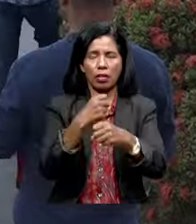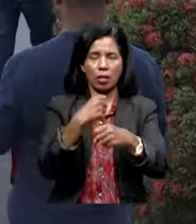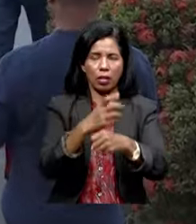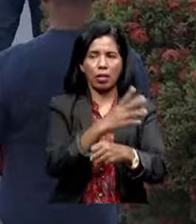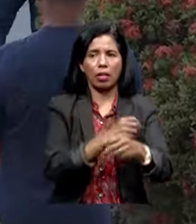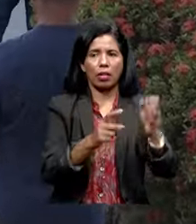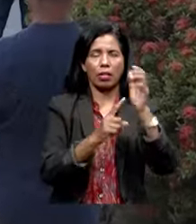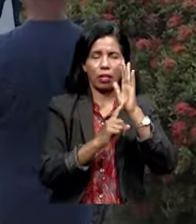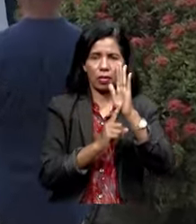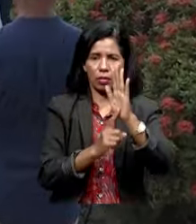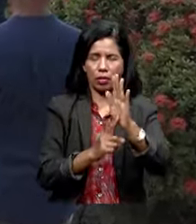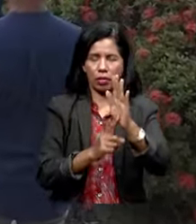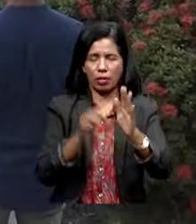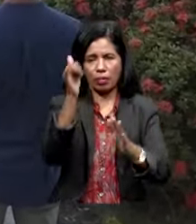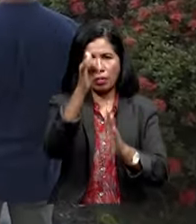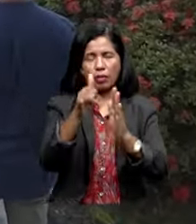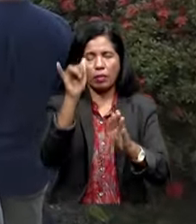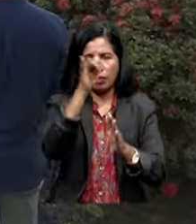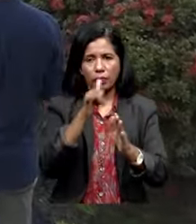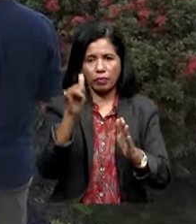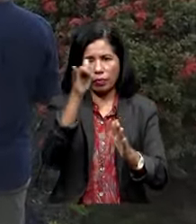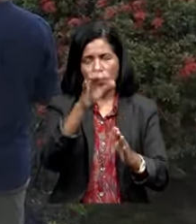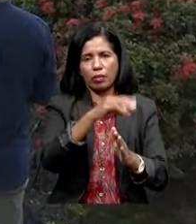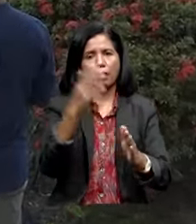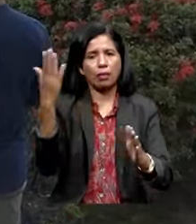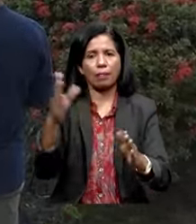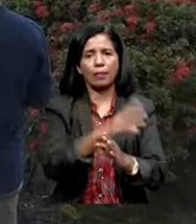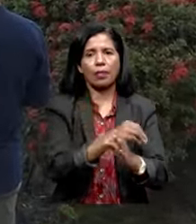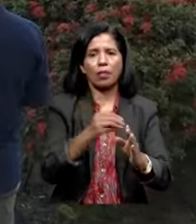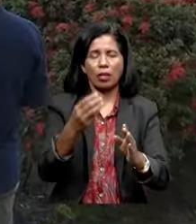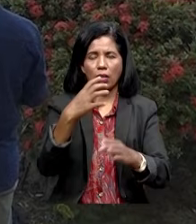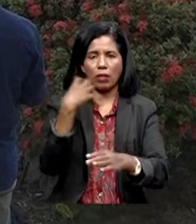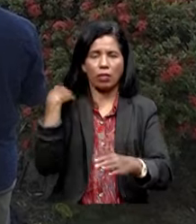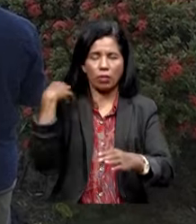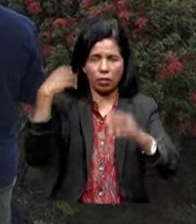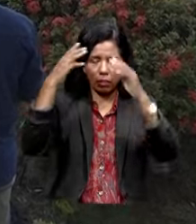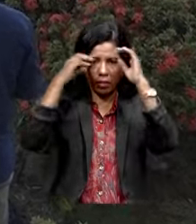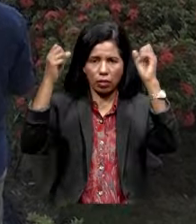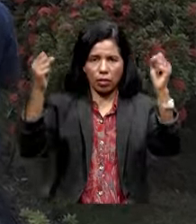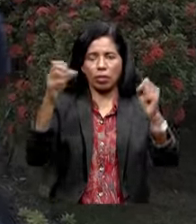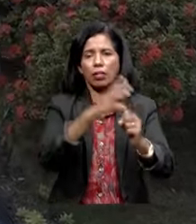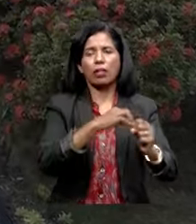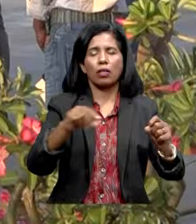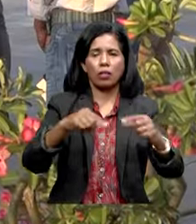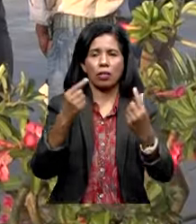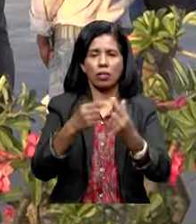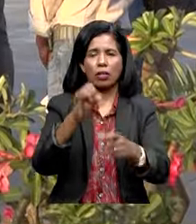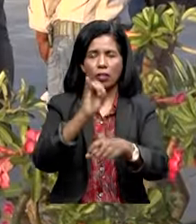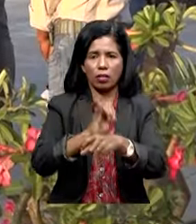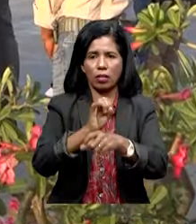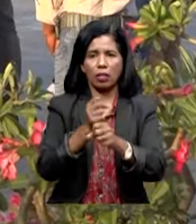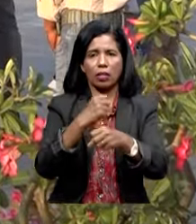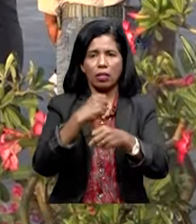transmissão direito, no cobertura, ba encontro refere. Antes, a inspeção ba edifício Presidência República, delegação Vaticano Mos,